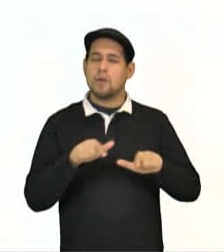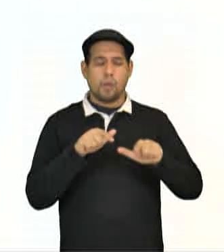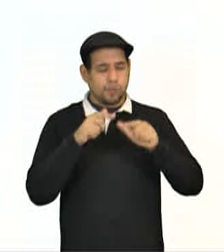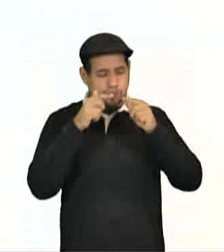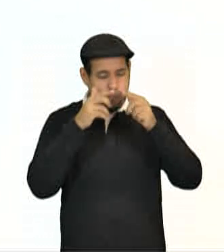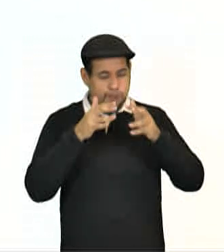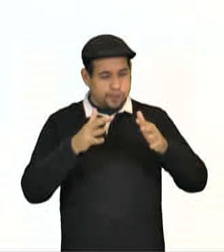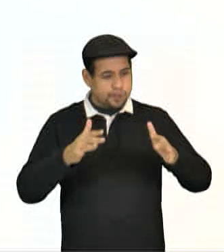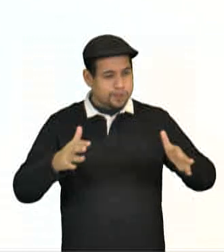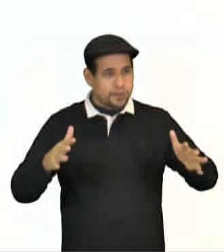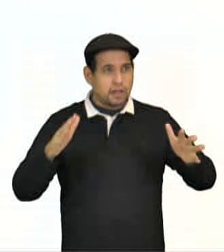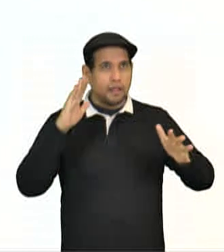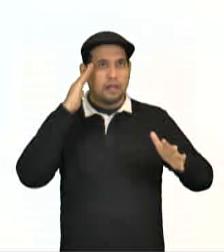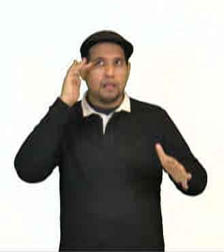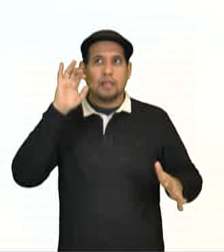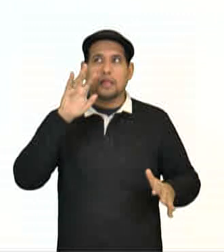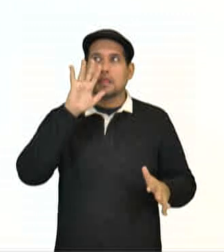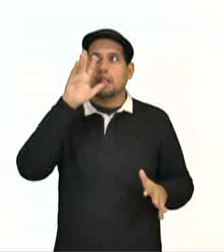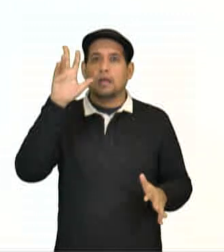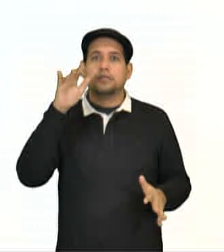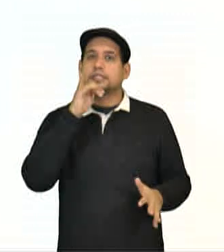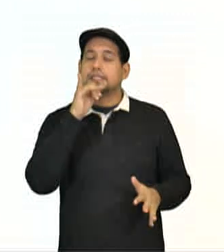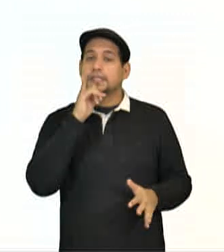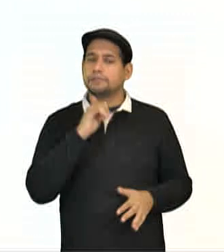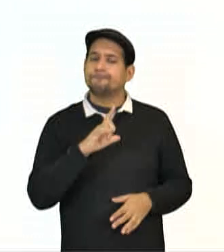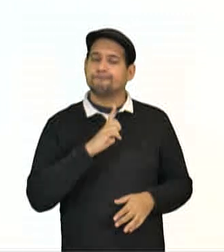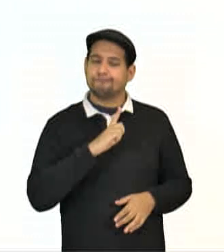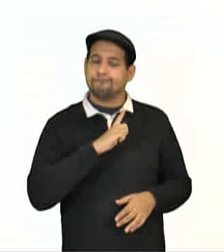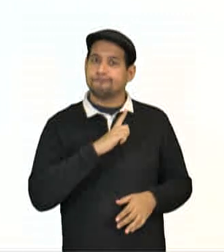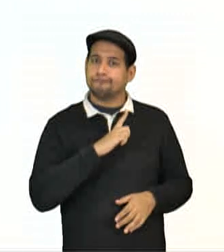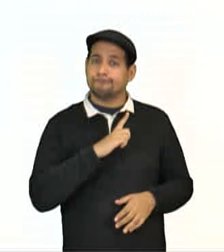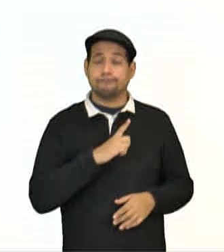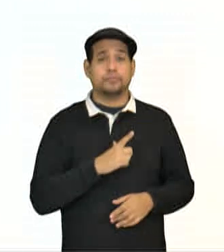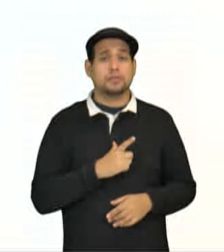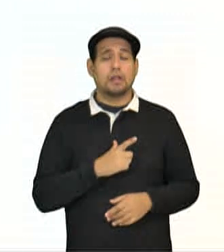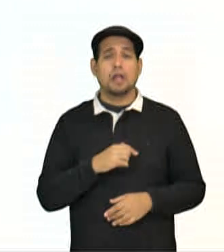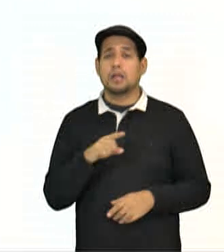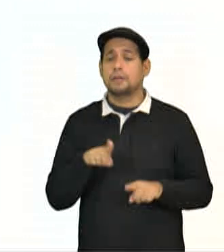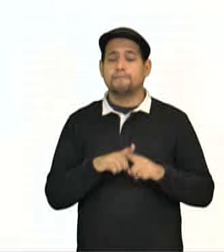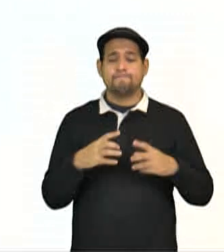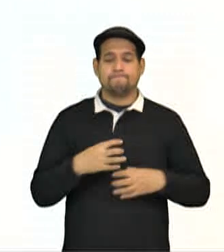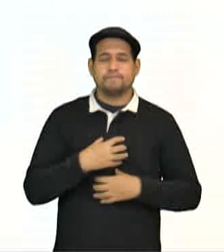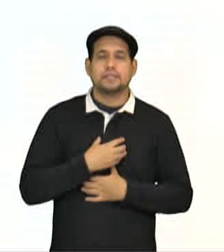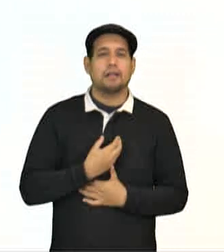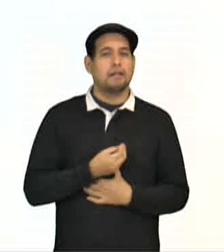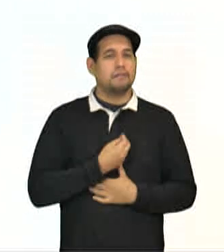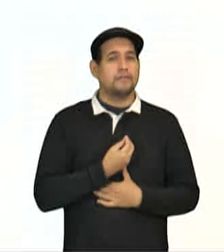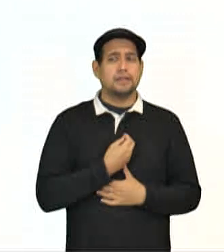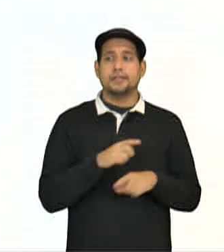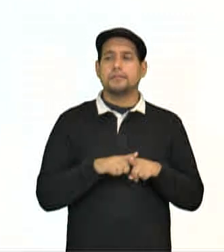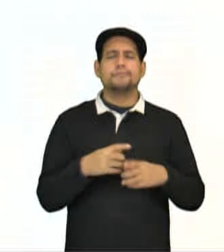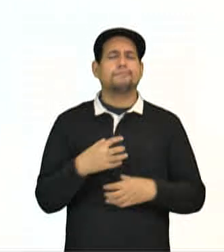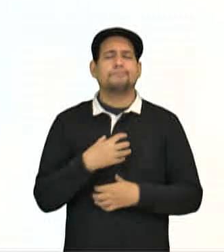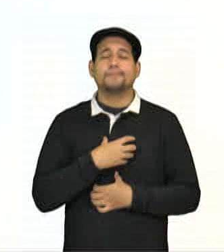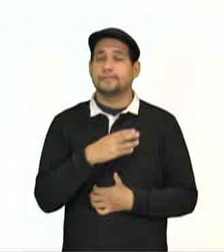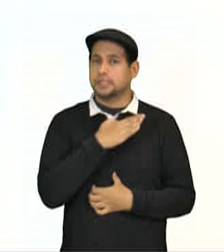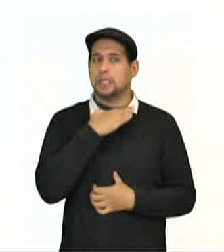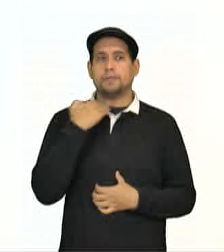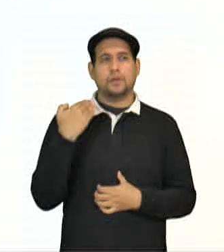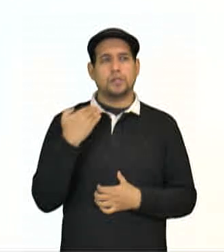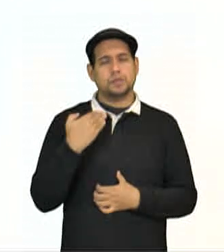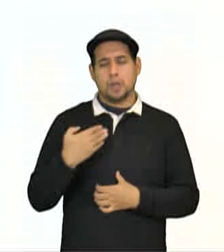vastos e compreendem desde questões existenciais, como o sentido da vida e da morte, passando